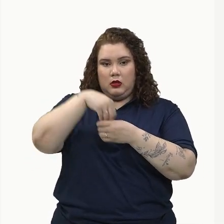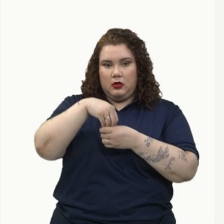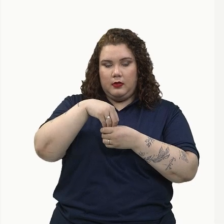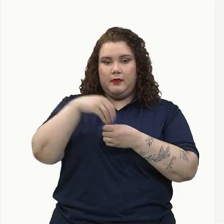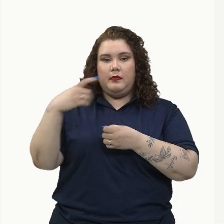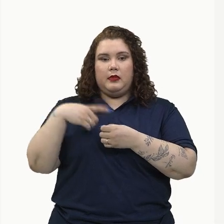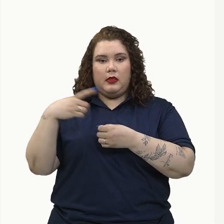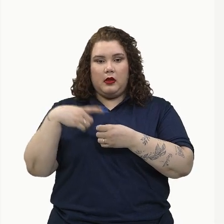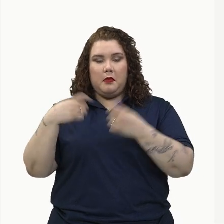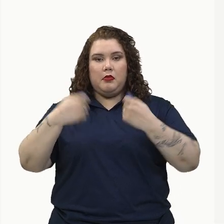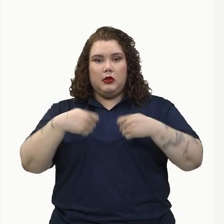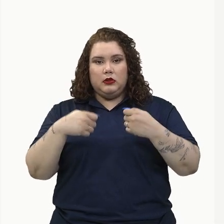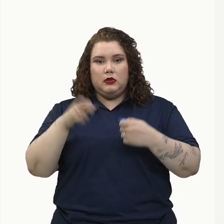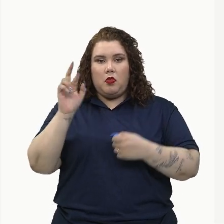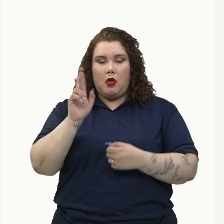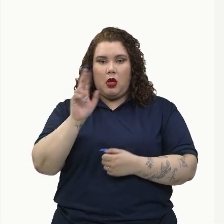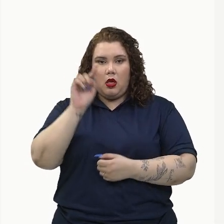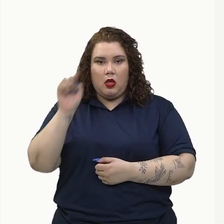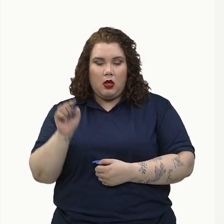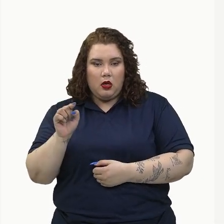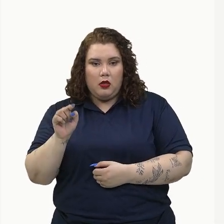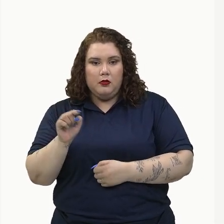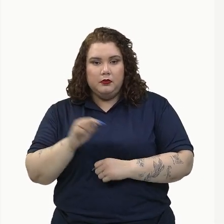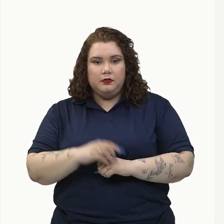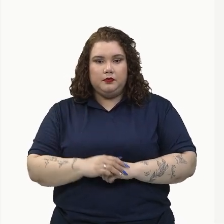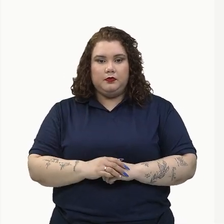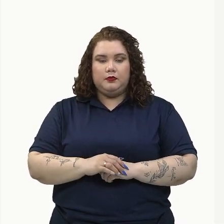resistência interna, tá?